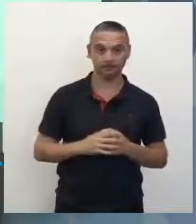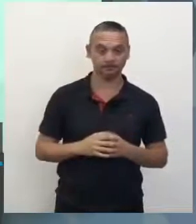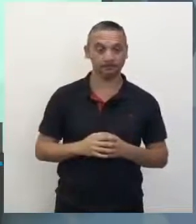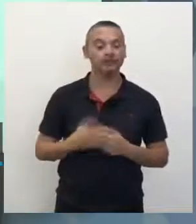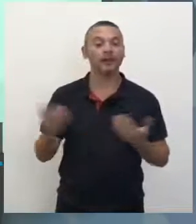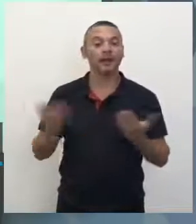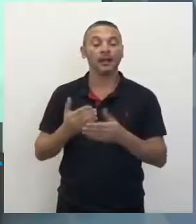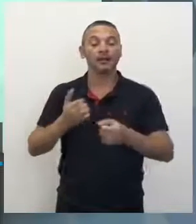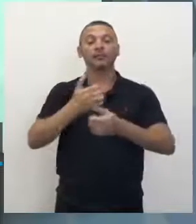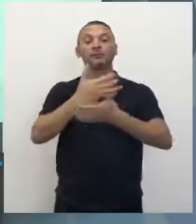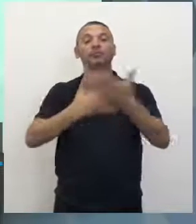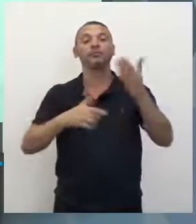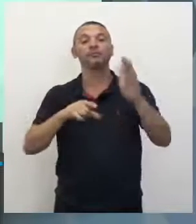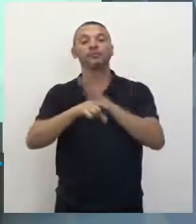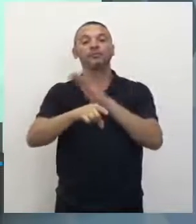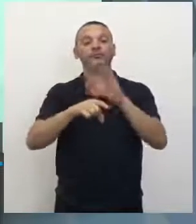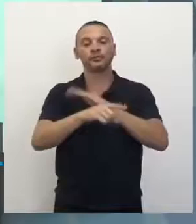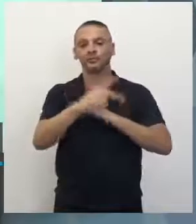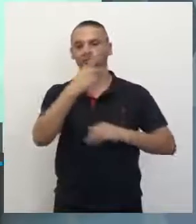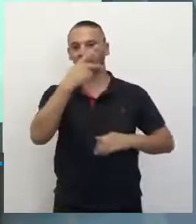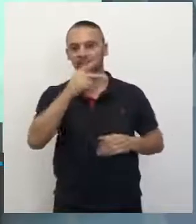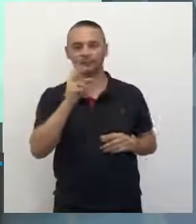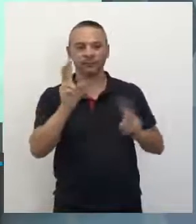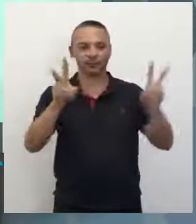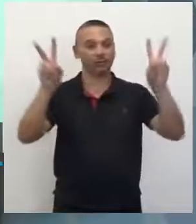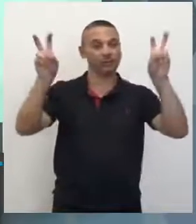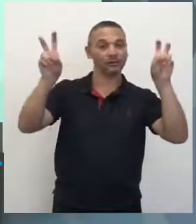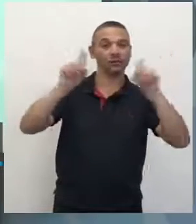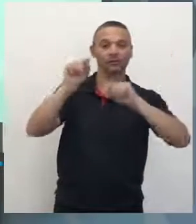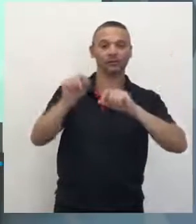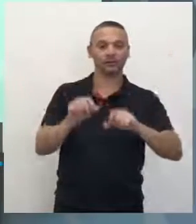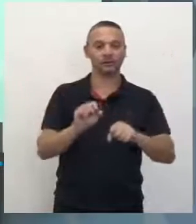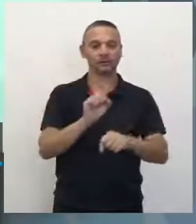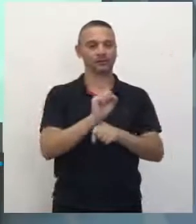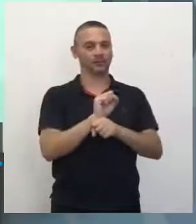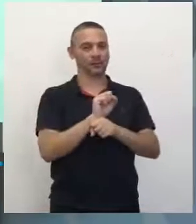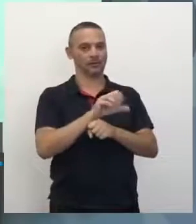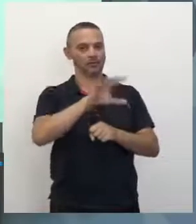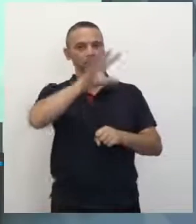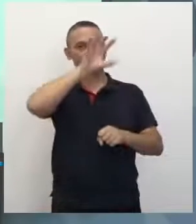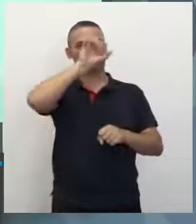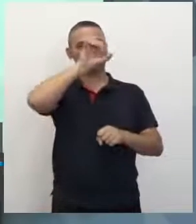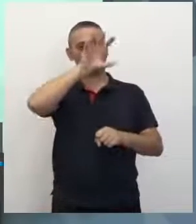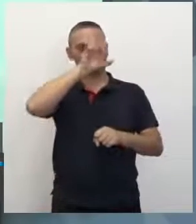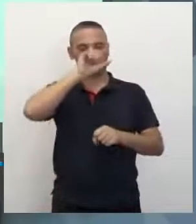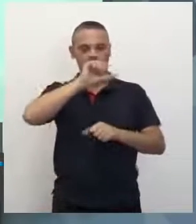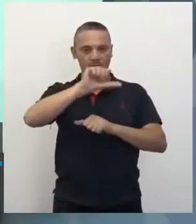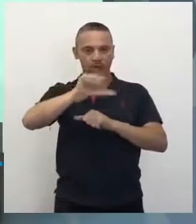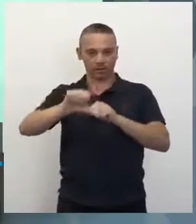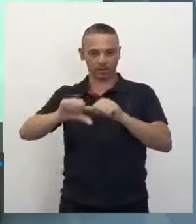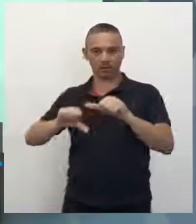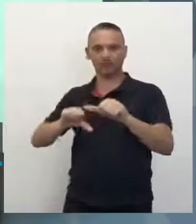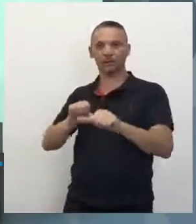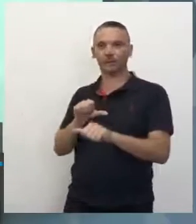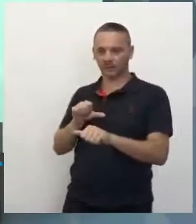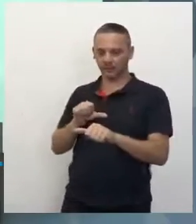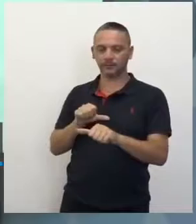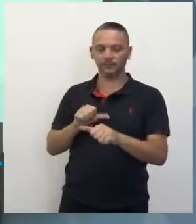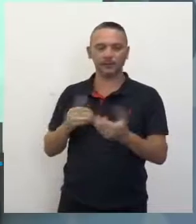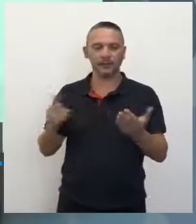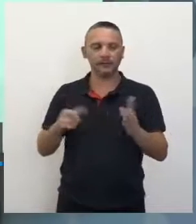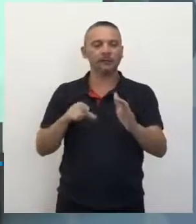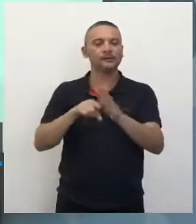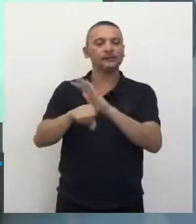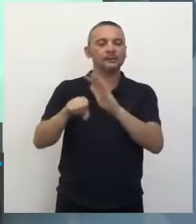E agora eu quero saber, para dar prosseguimento a este assunto, eu vou parar um pouquinho de falar de respiração, daqui a pouco a gente vai voltar nela, mas eu quero